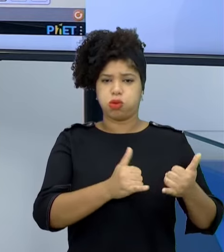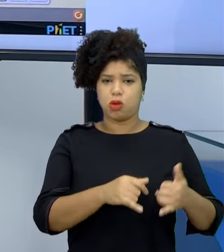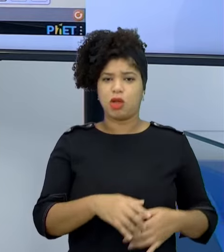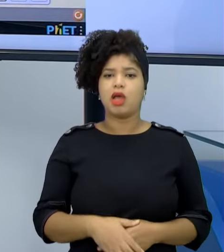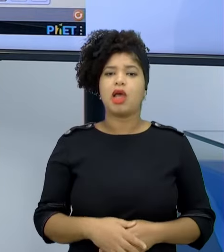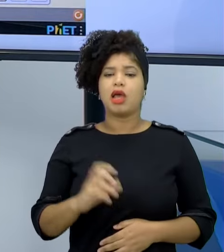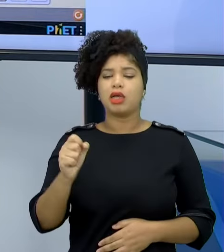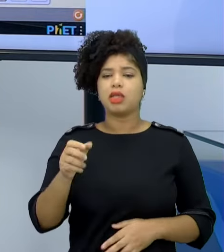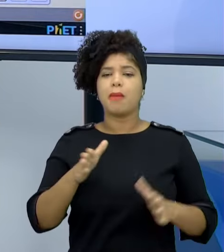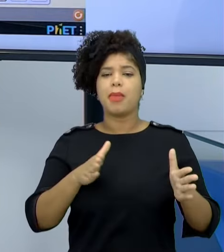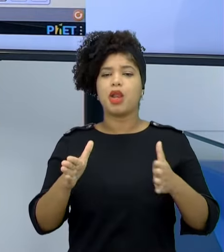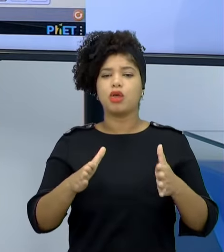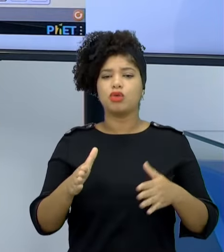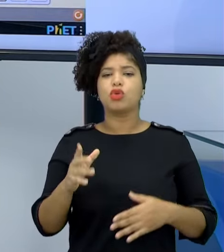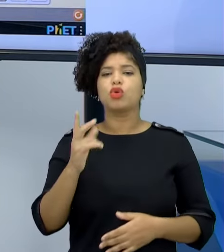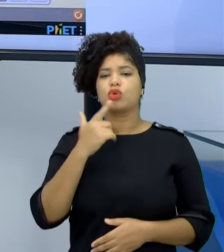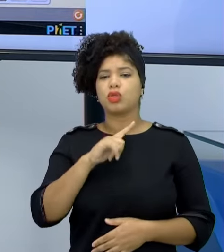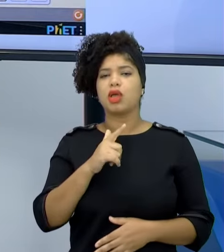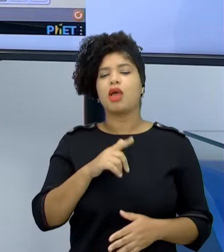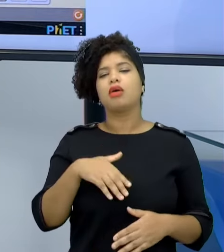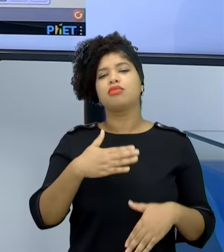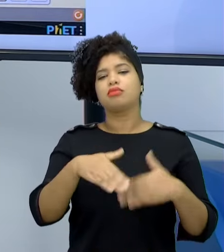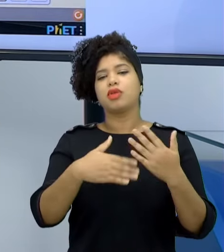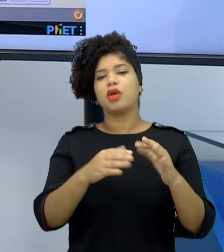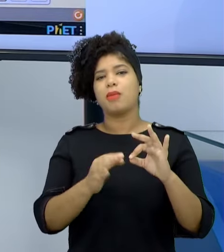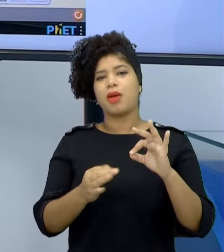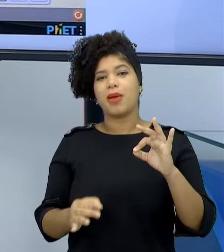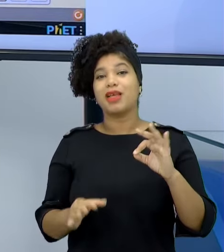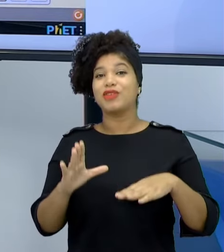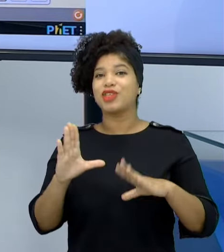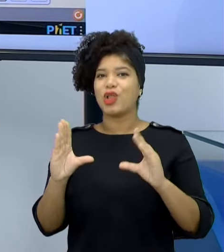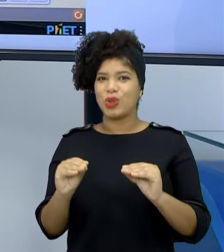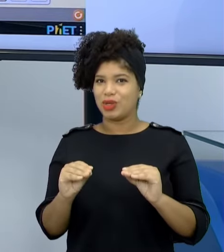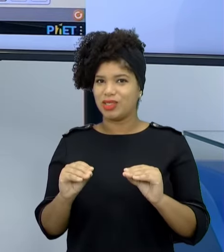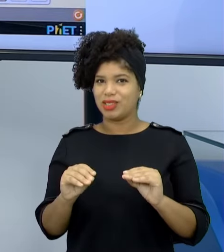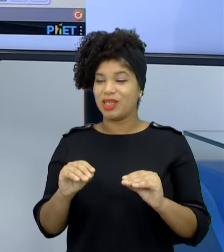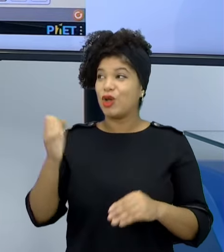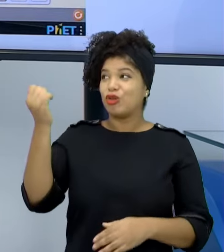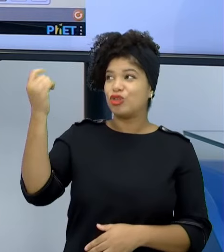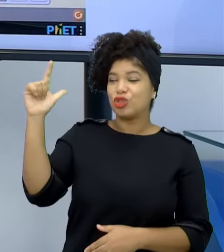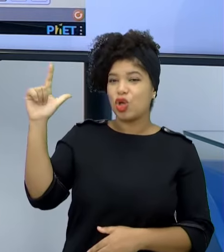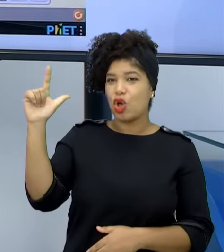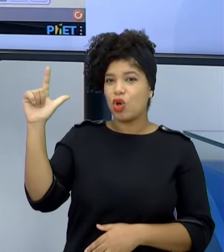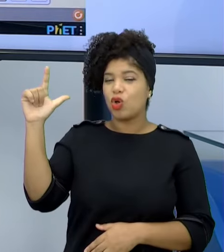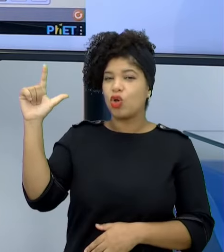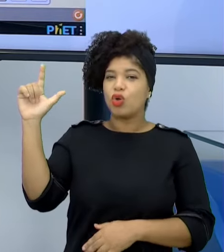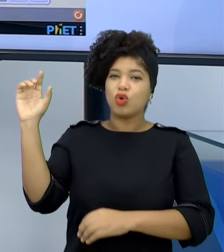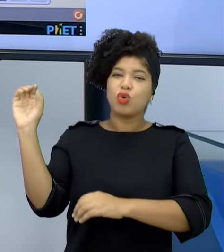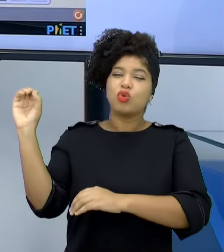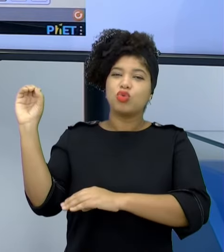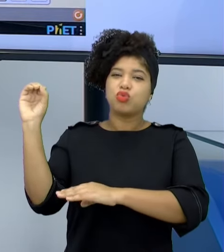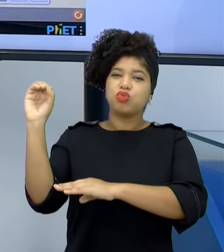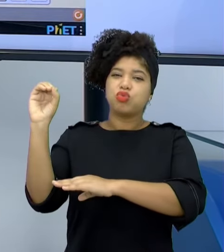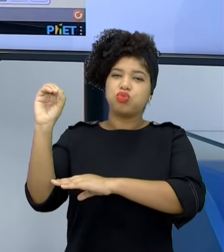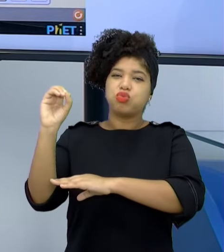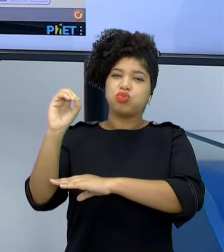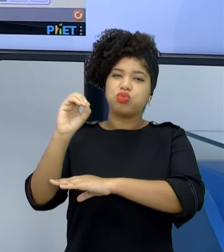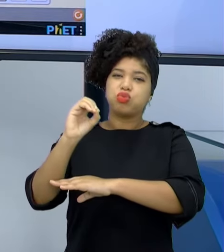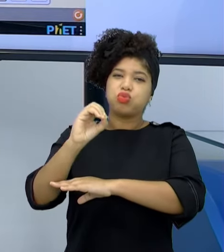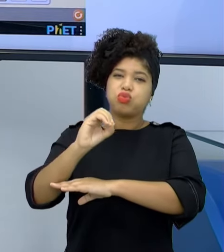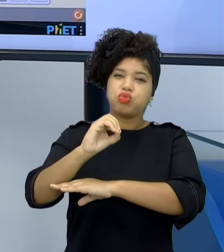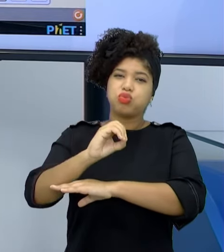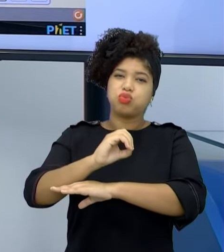pode durar um pouquinho e pode se estender, por exemplo, no período da noite, enquanto o dia eu carrego esse gerador, carrego ali